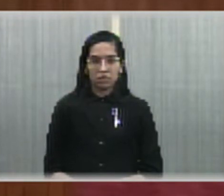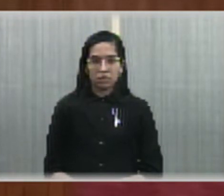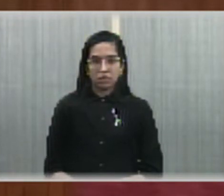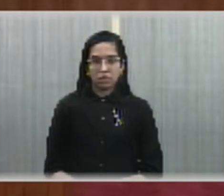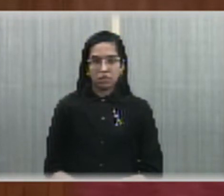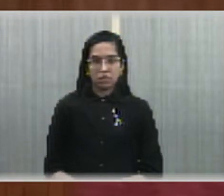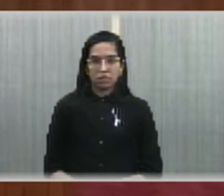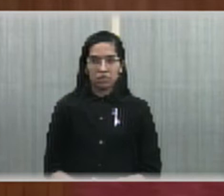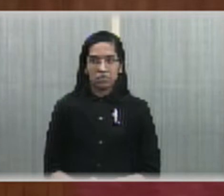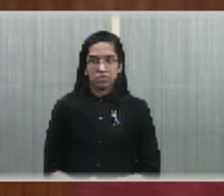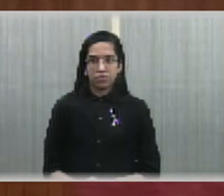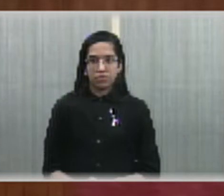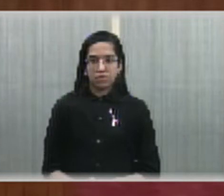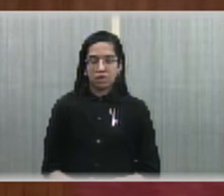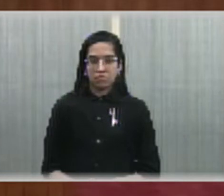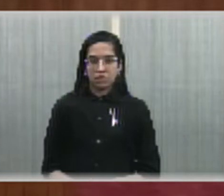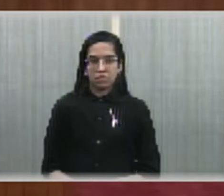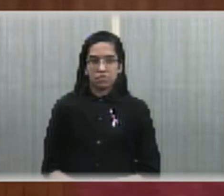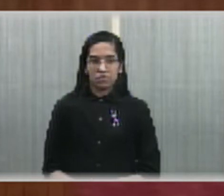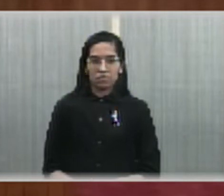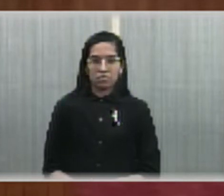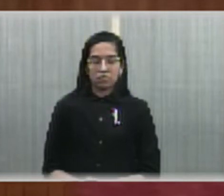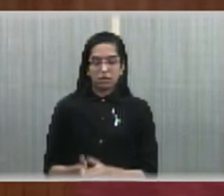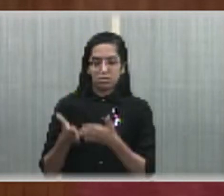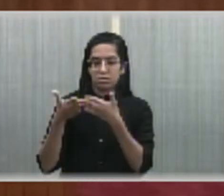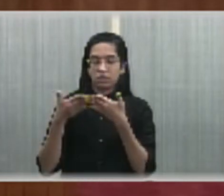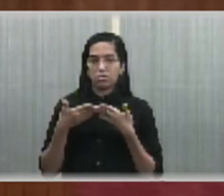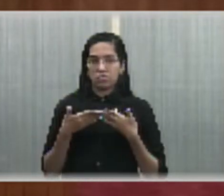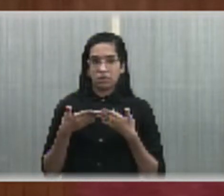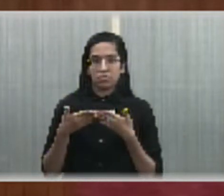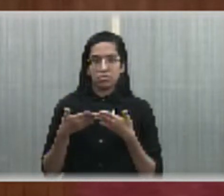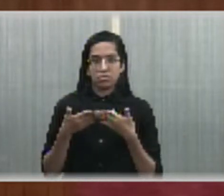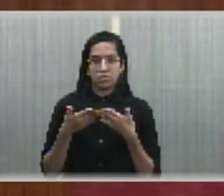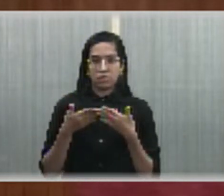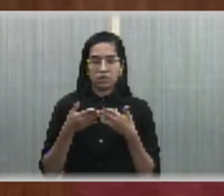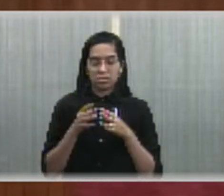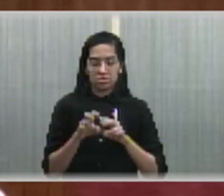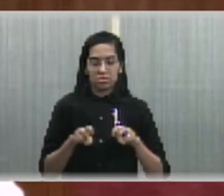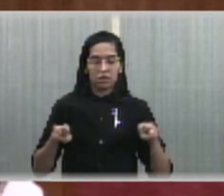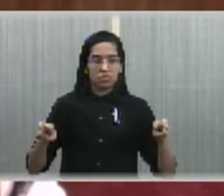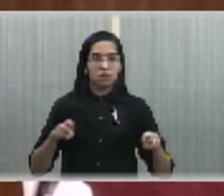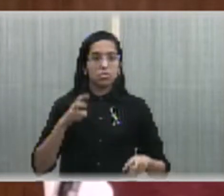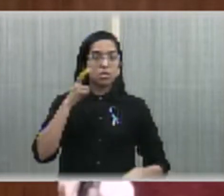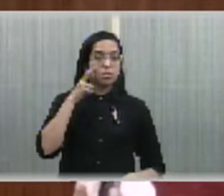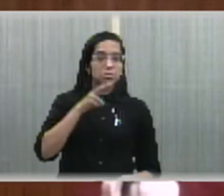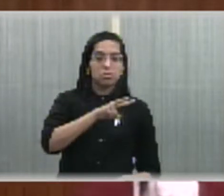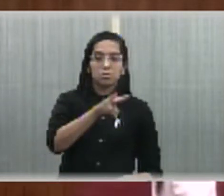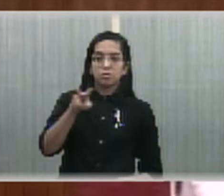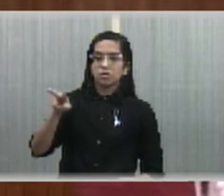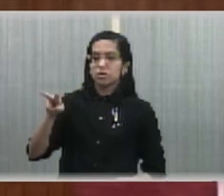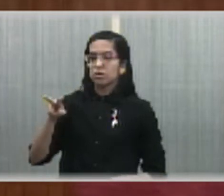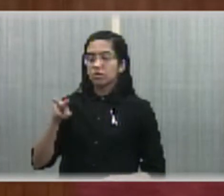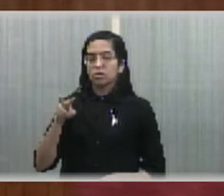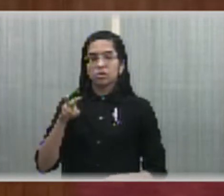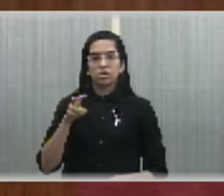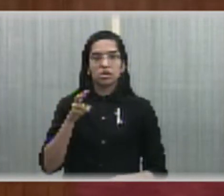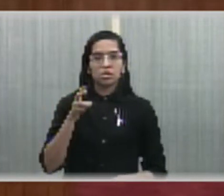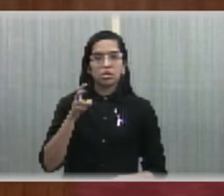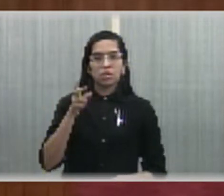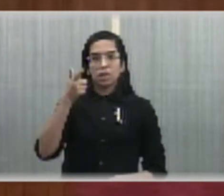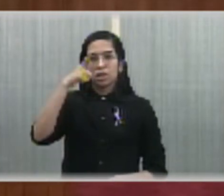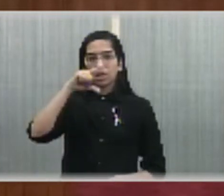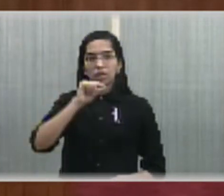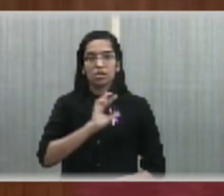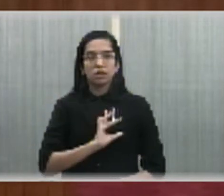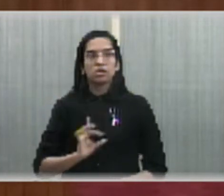Ó, eu só peço a mesa aí para olhar... ver todos os deputados,